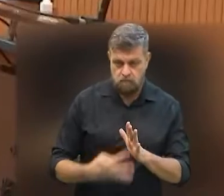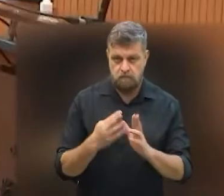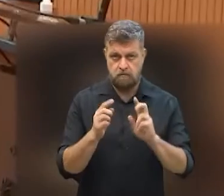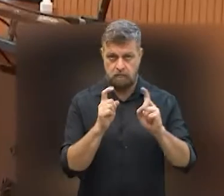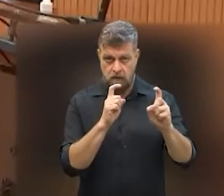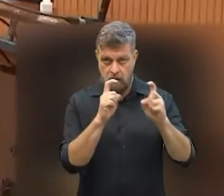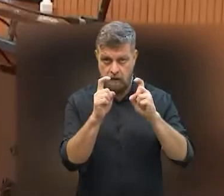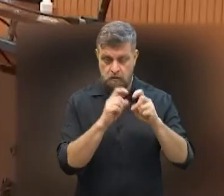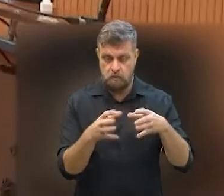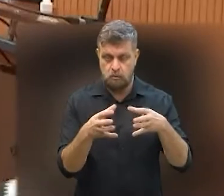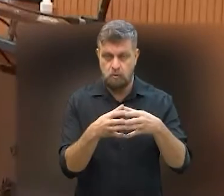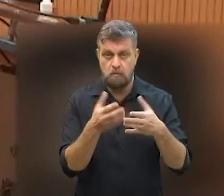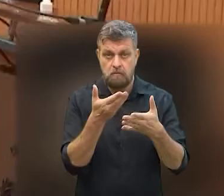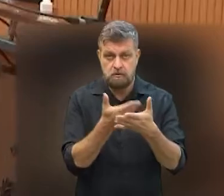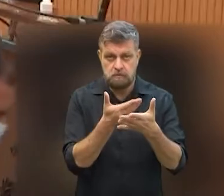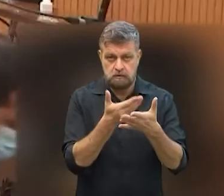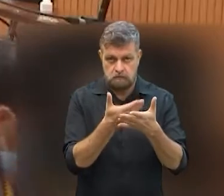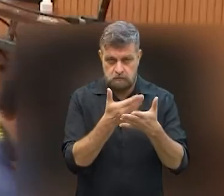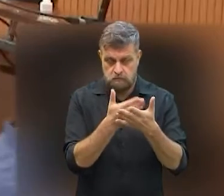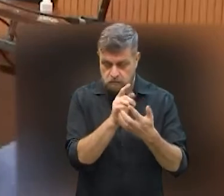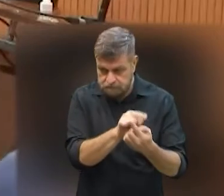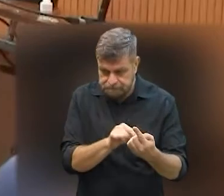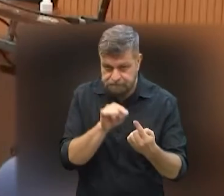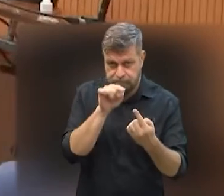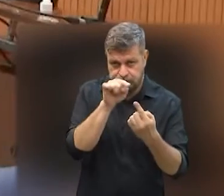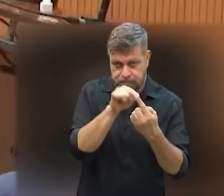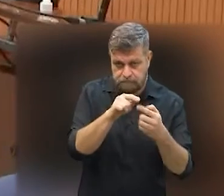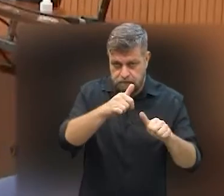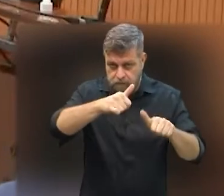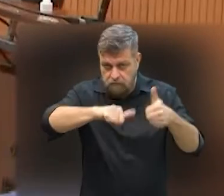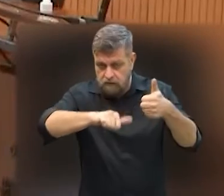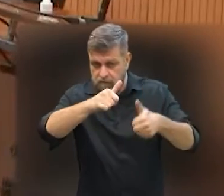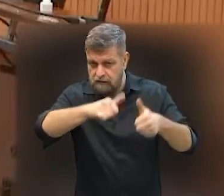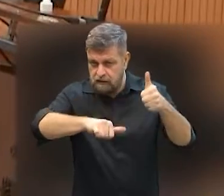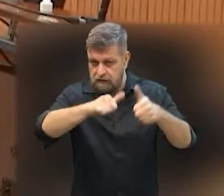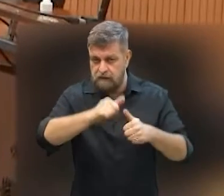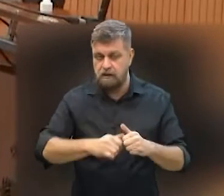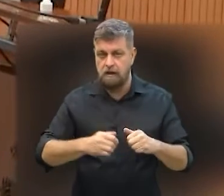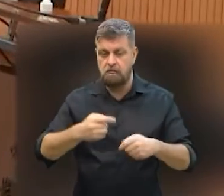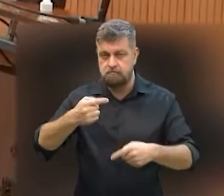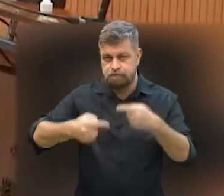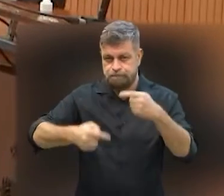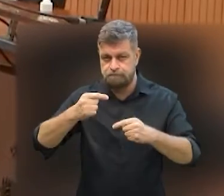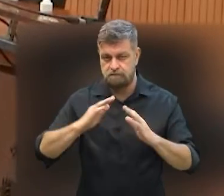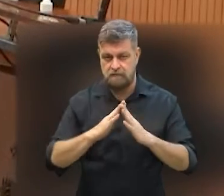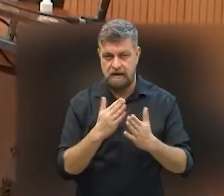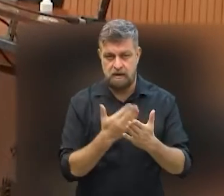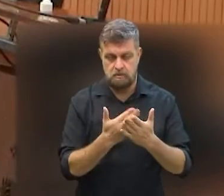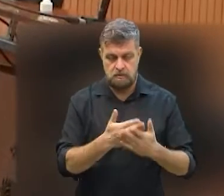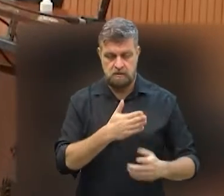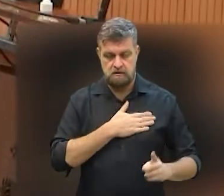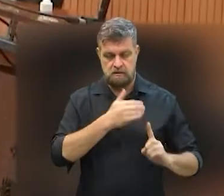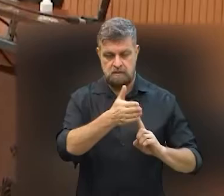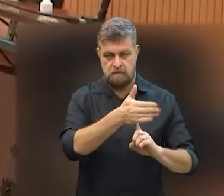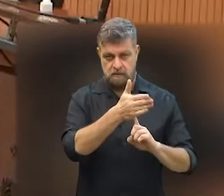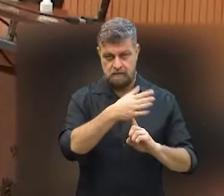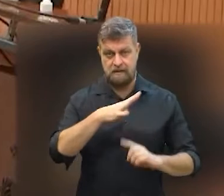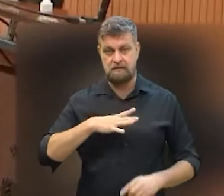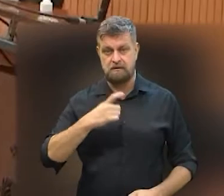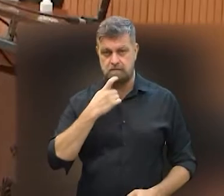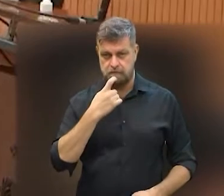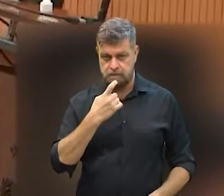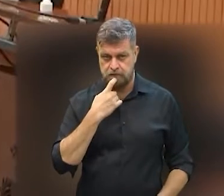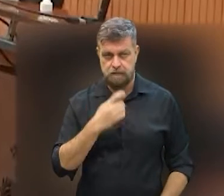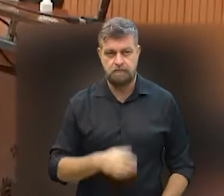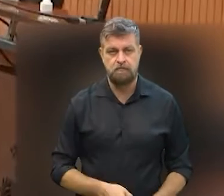Na quarta reunião da Comissão Especial de Estudos, com a finalidade de analisar e discutir acerca da implantação de escola cívico-militar